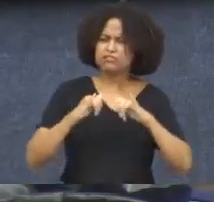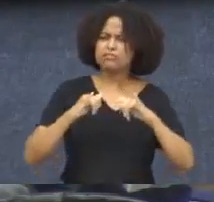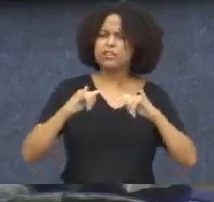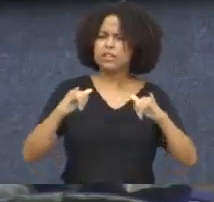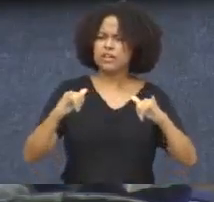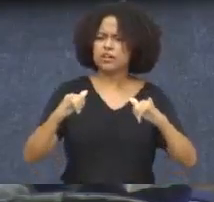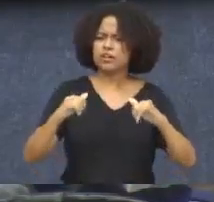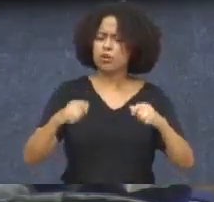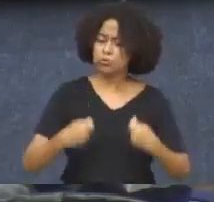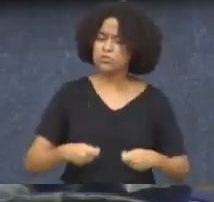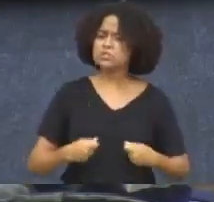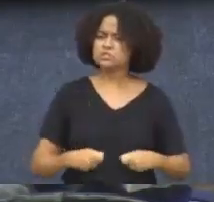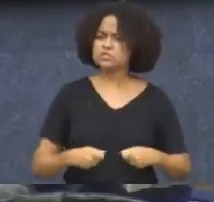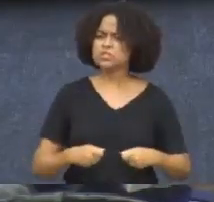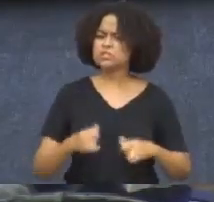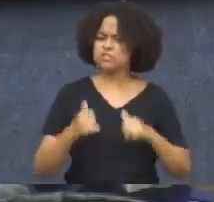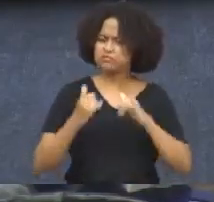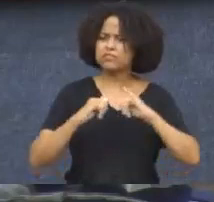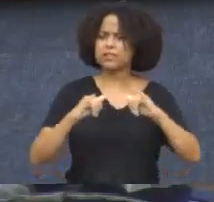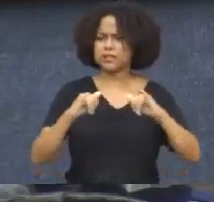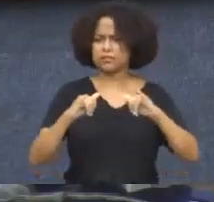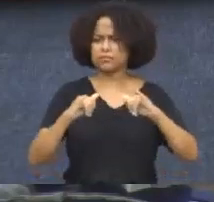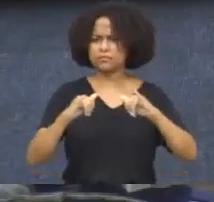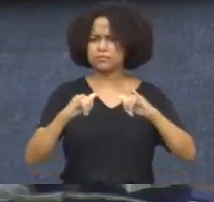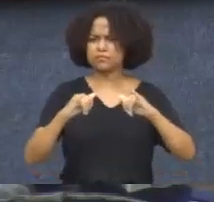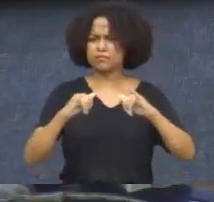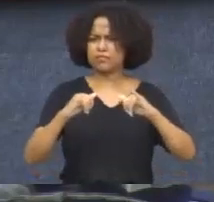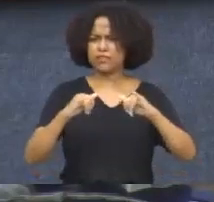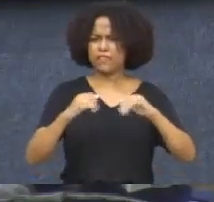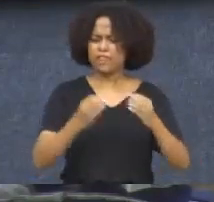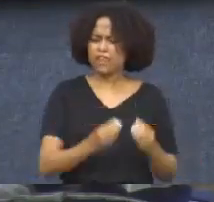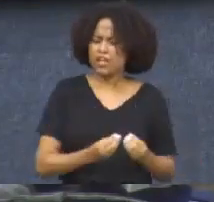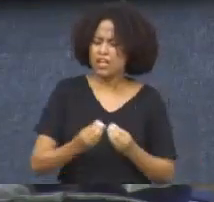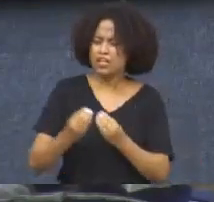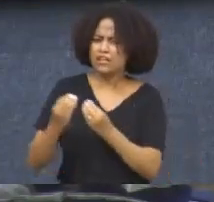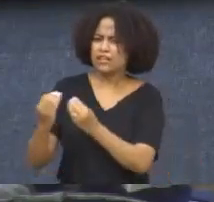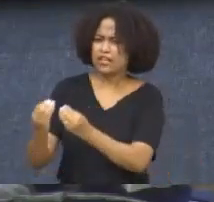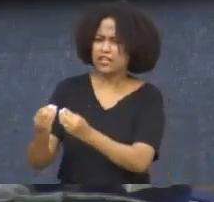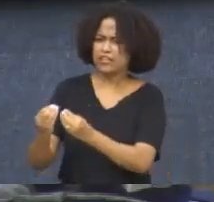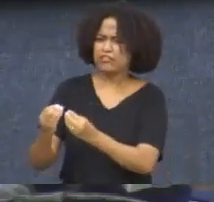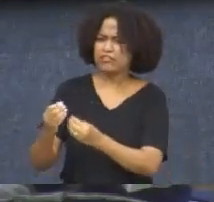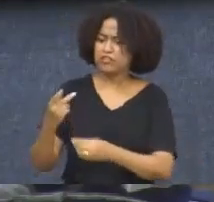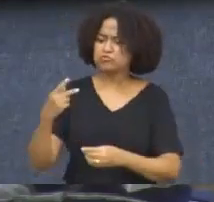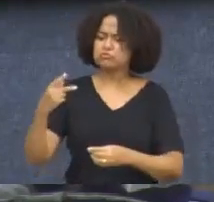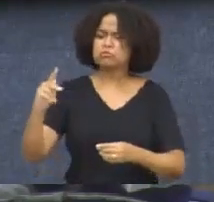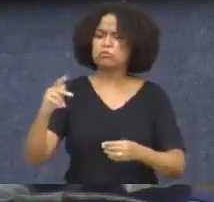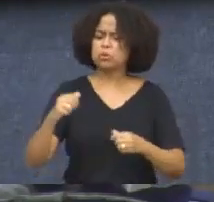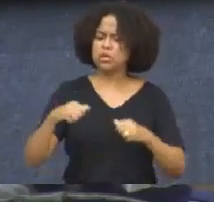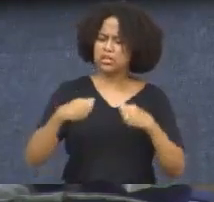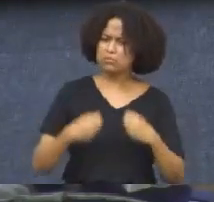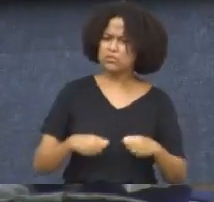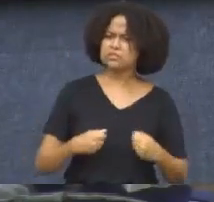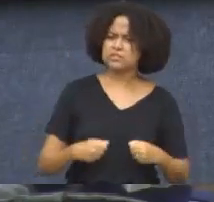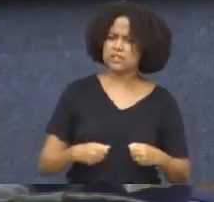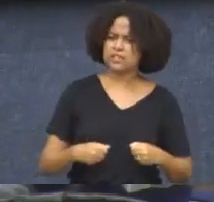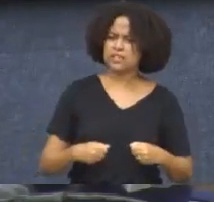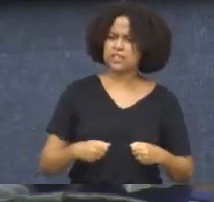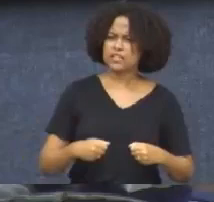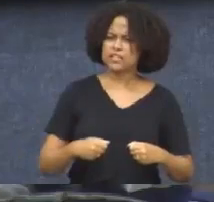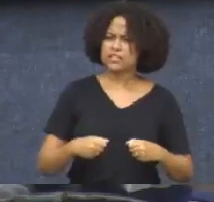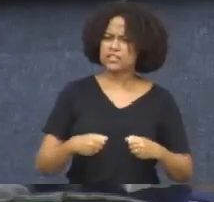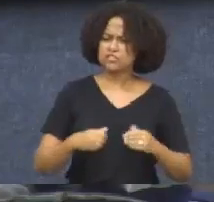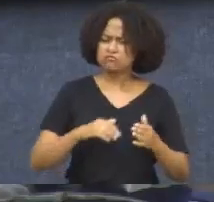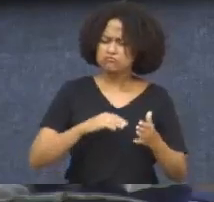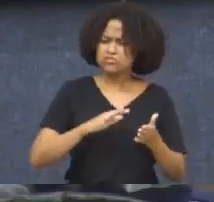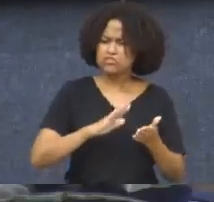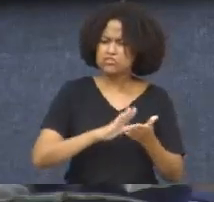politicamente. Leve para Afonso Pena 1212 a sua capacidade de interpretar esta casa.